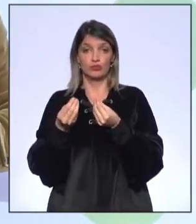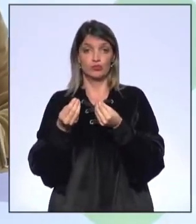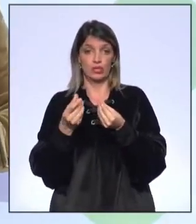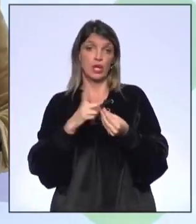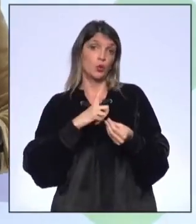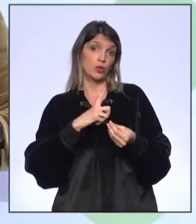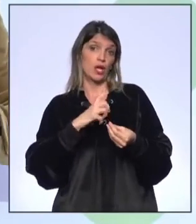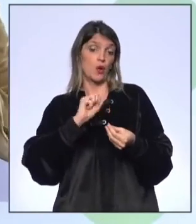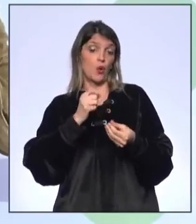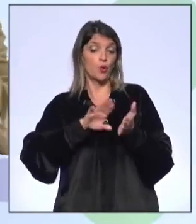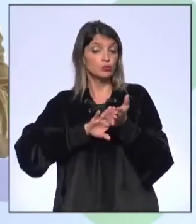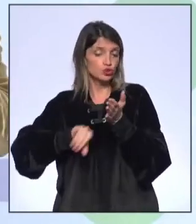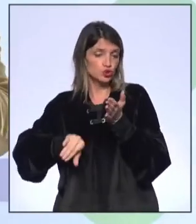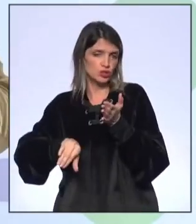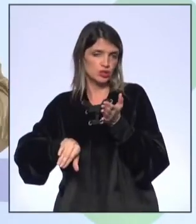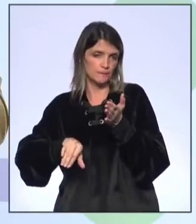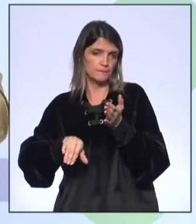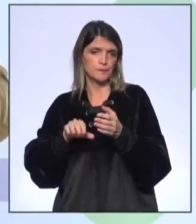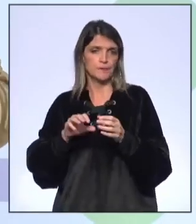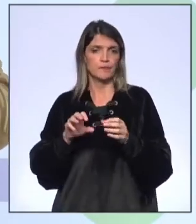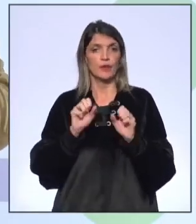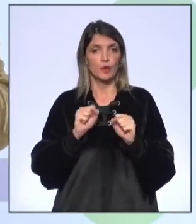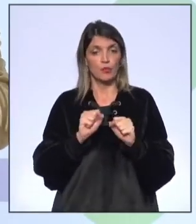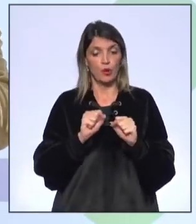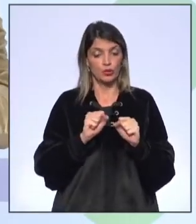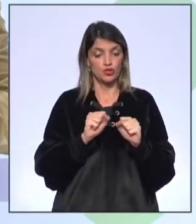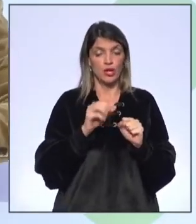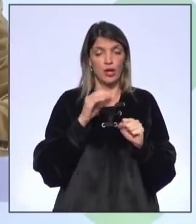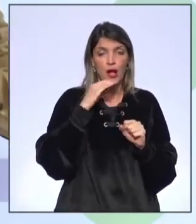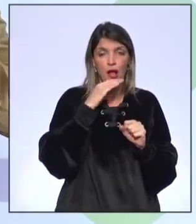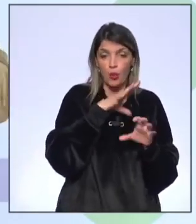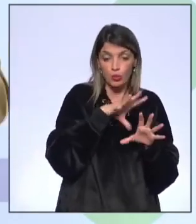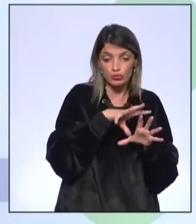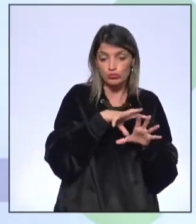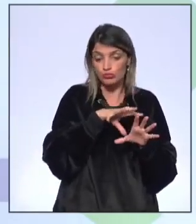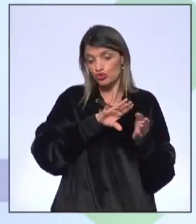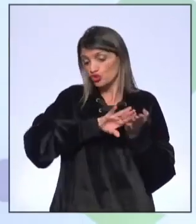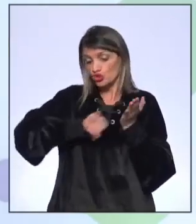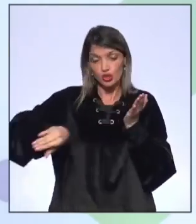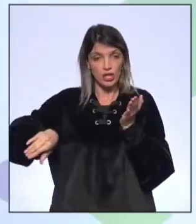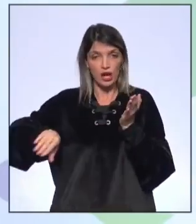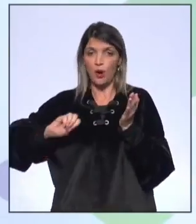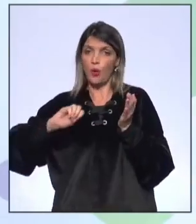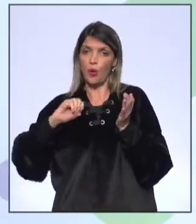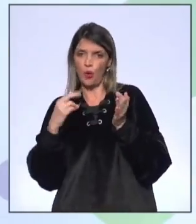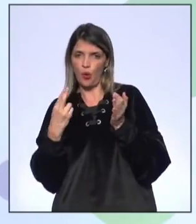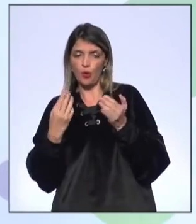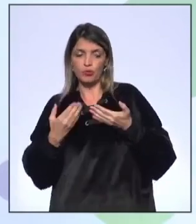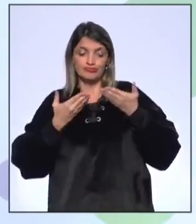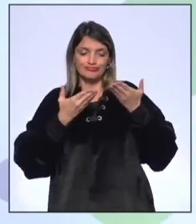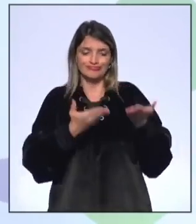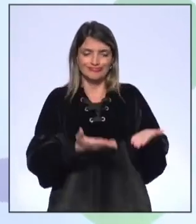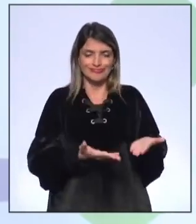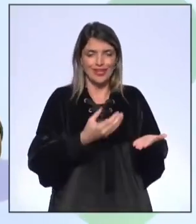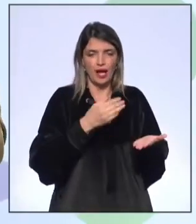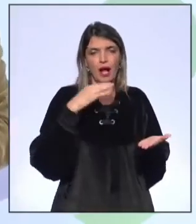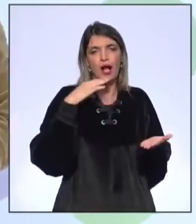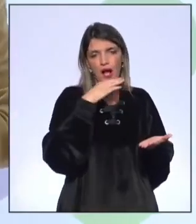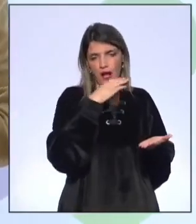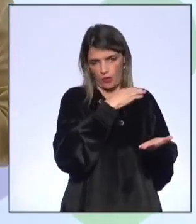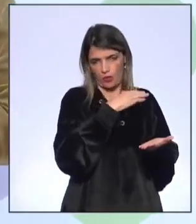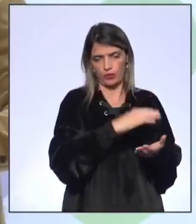da substância. Ou ela pode se retirar calor, ou você pode fornecer calor para ela transformar de um sistema físico